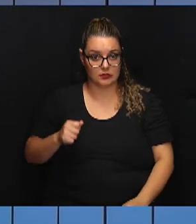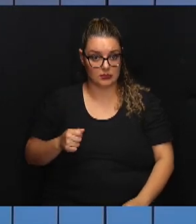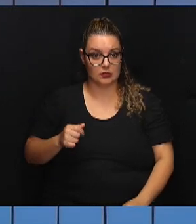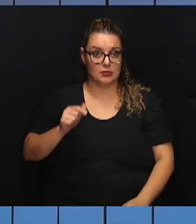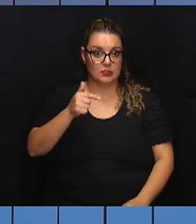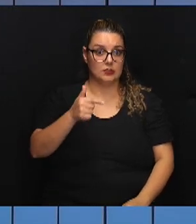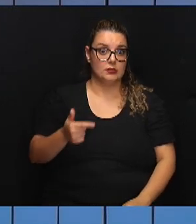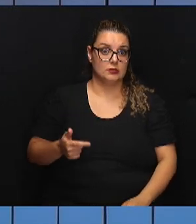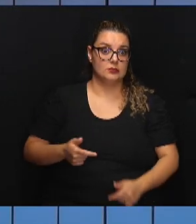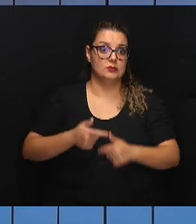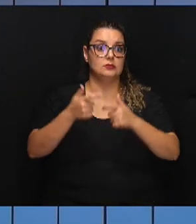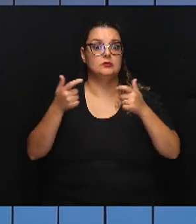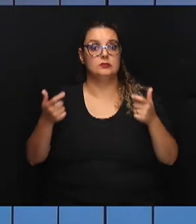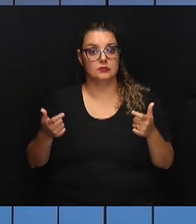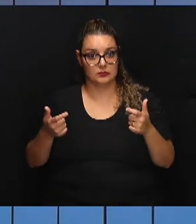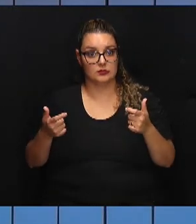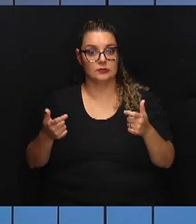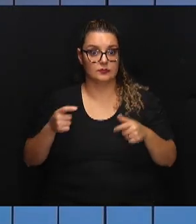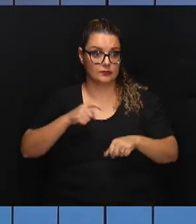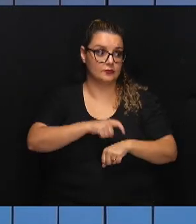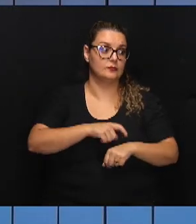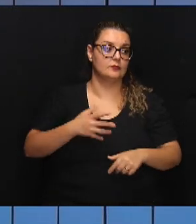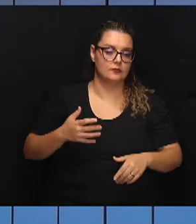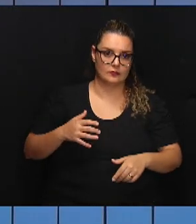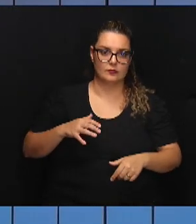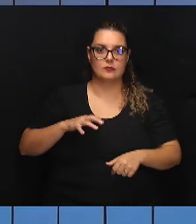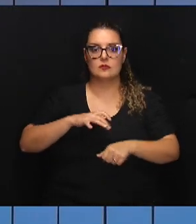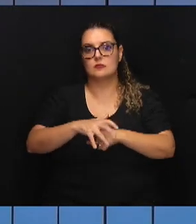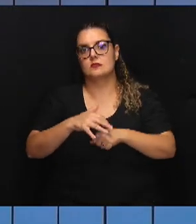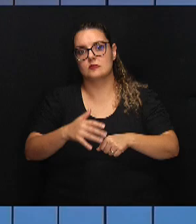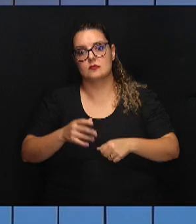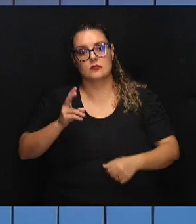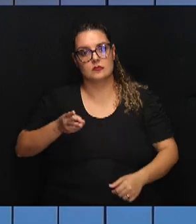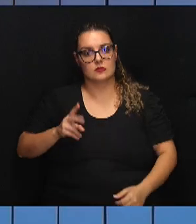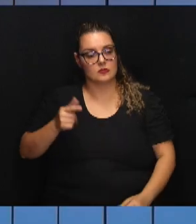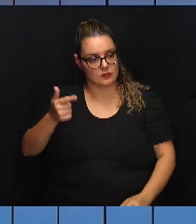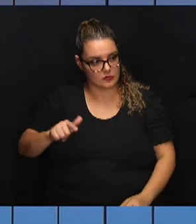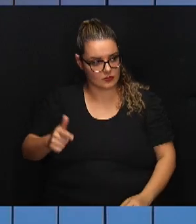terem tanto esse quadro, uma infecção muito repetida?